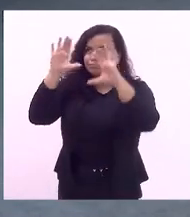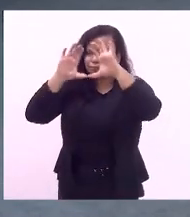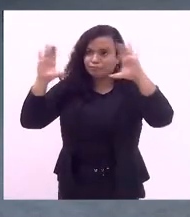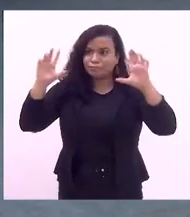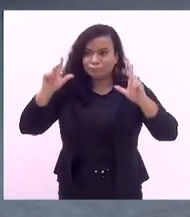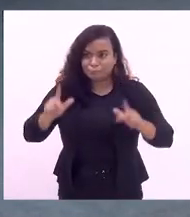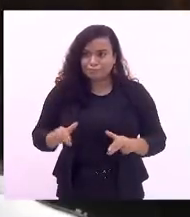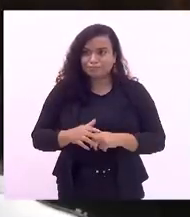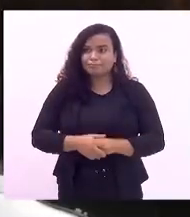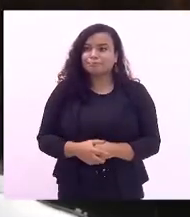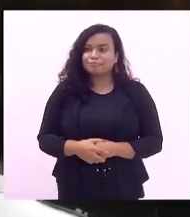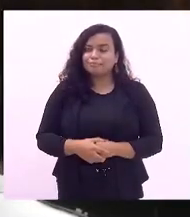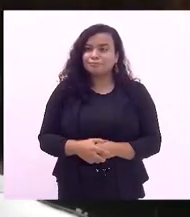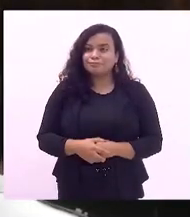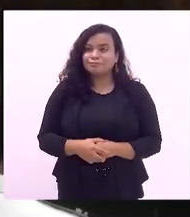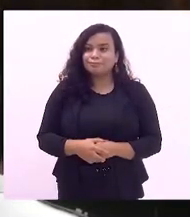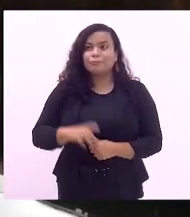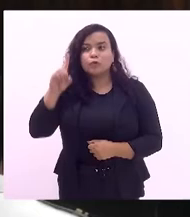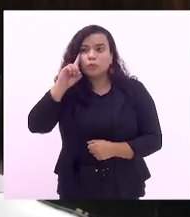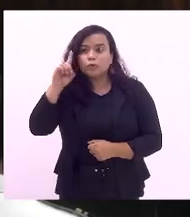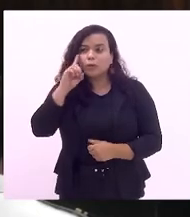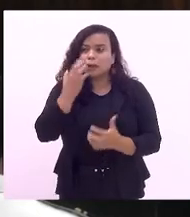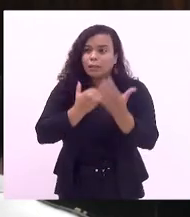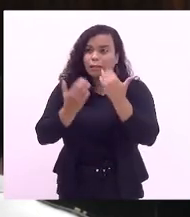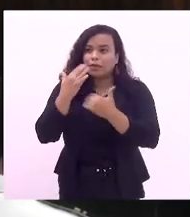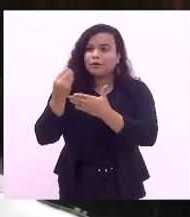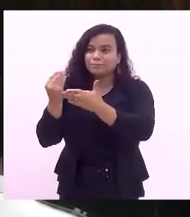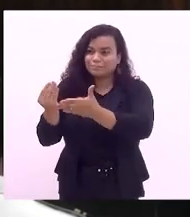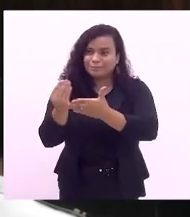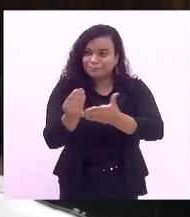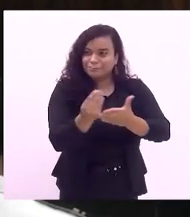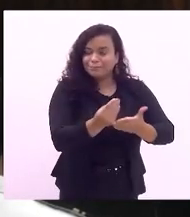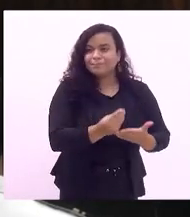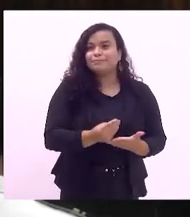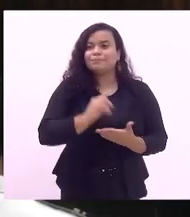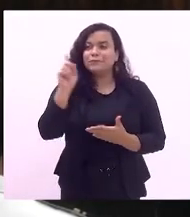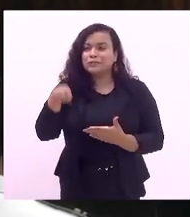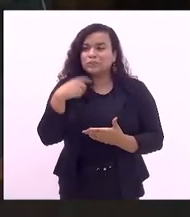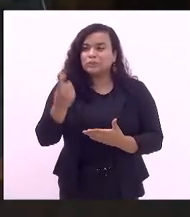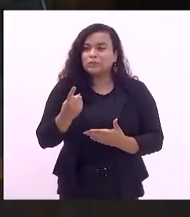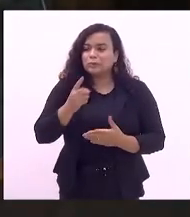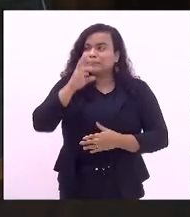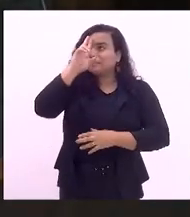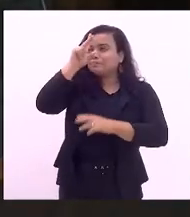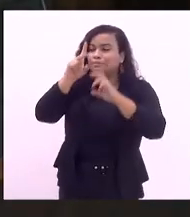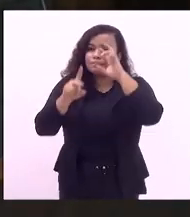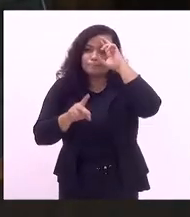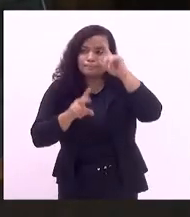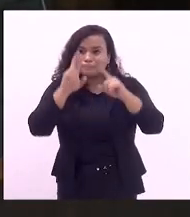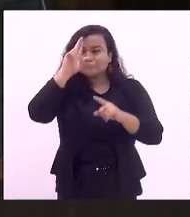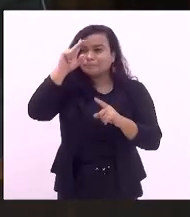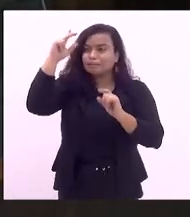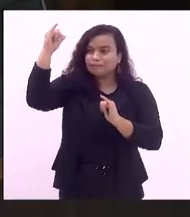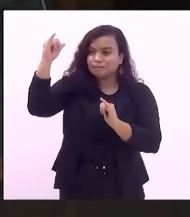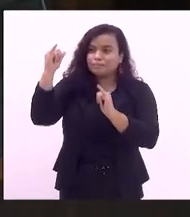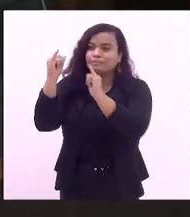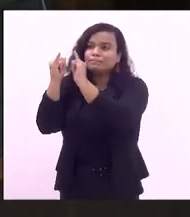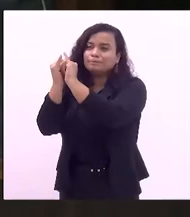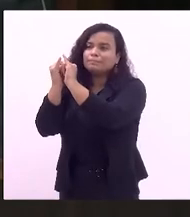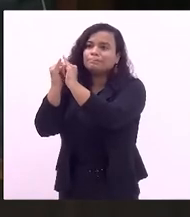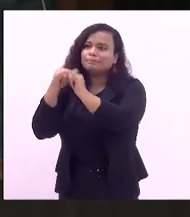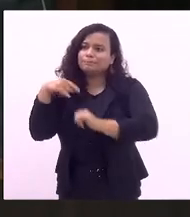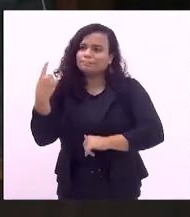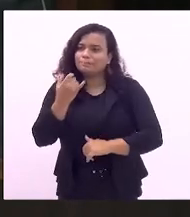céu o pão nosso de cada dia nos dai hoje perdoai as nossas ofensas assim como nós perdoamos